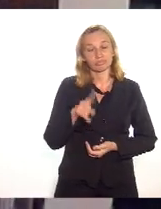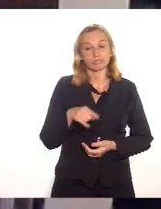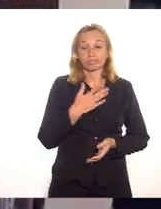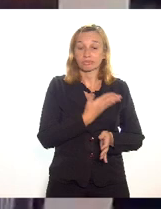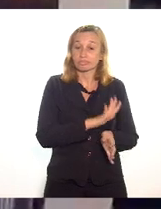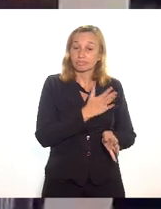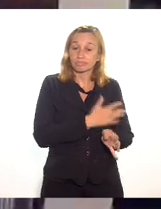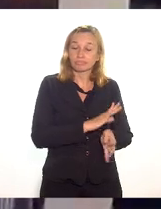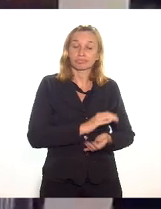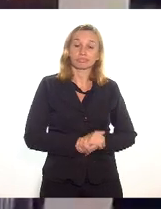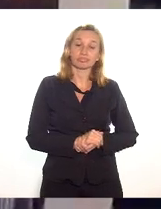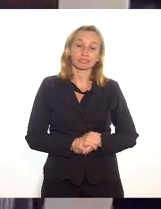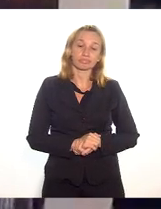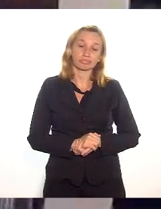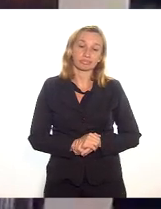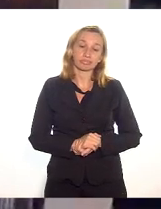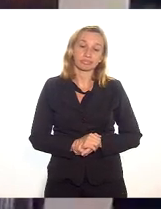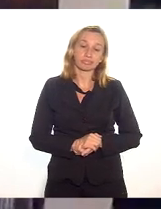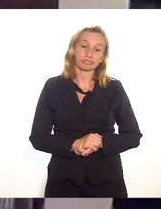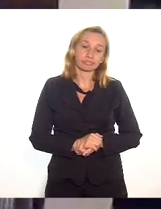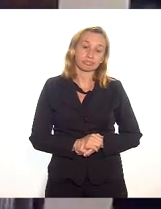prática